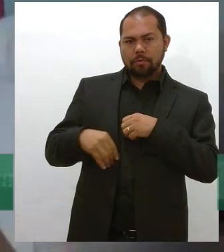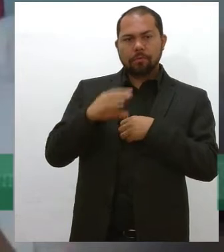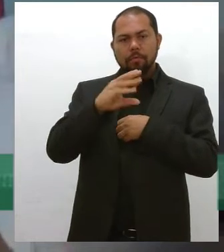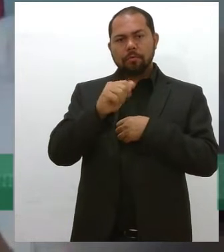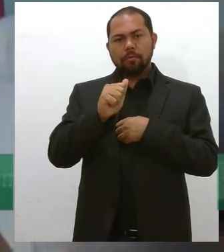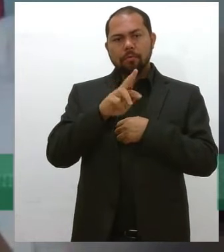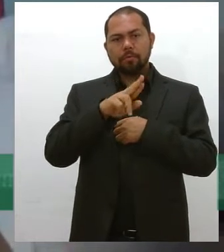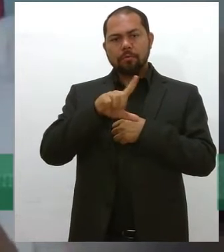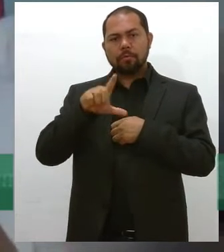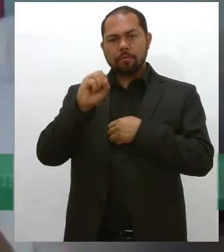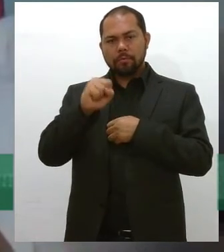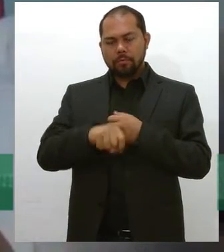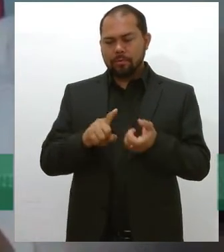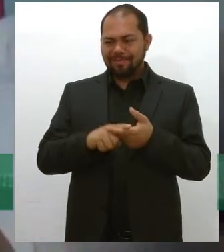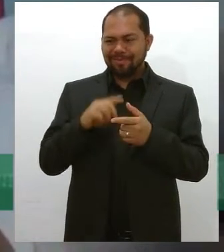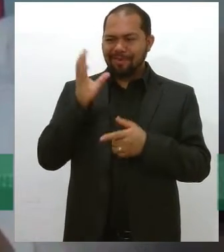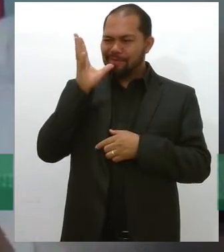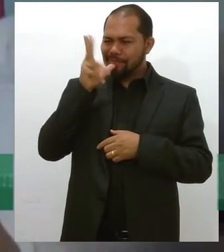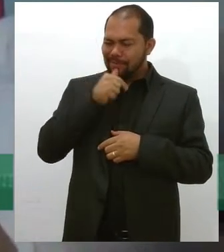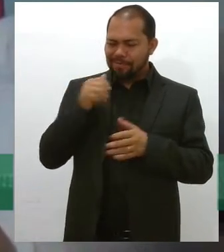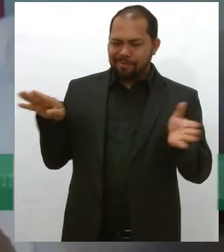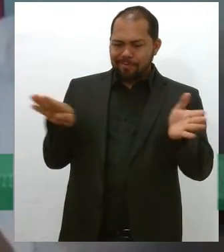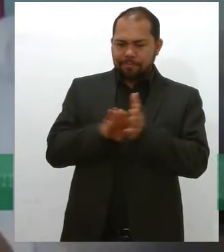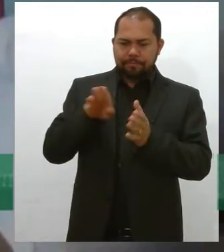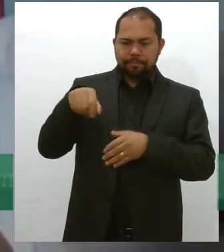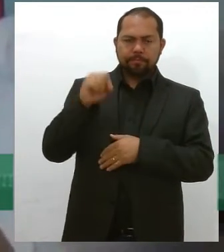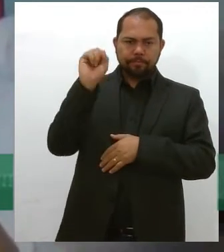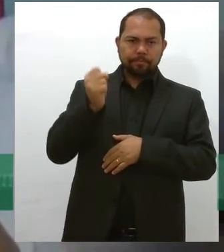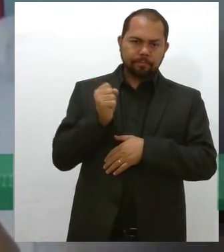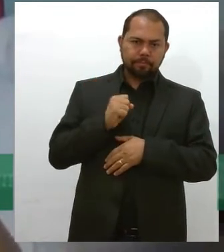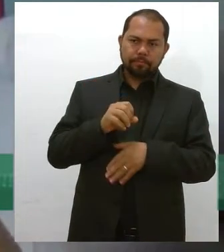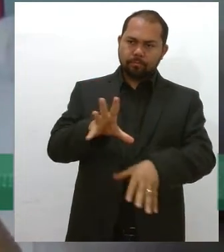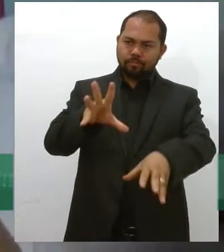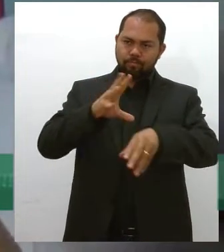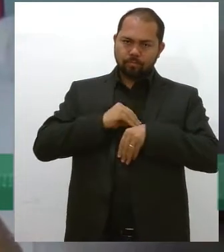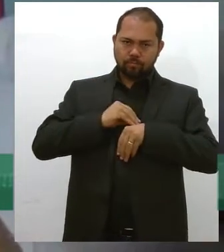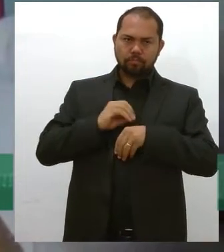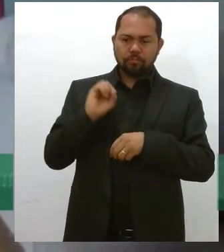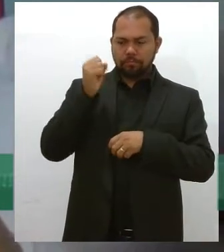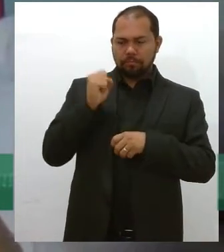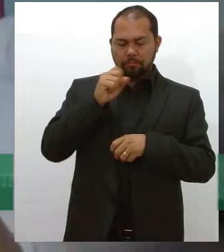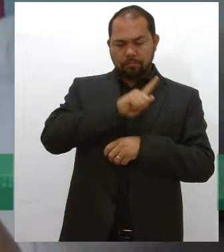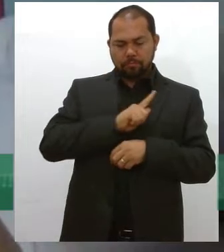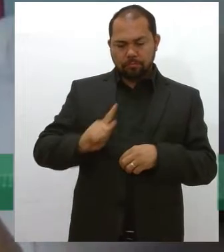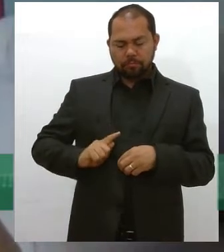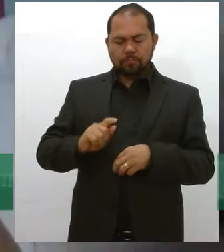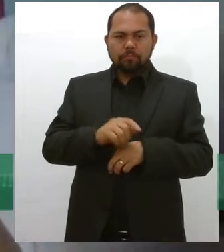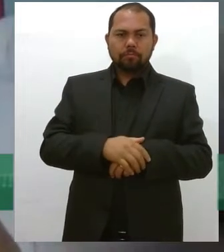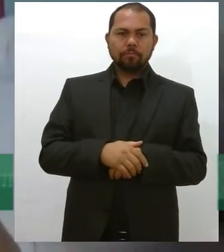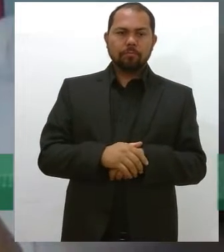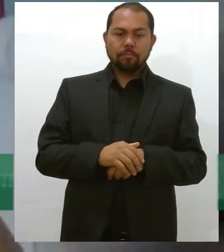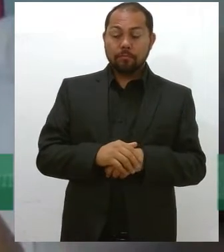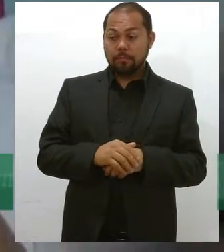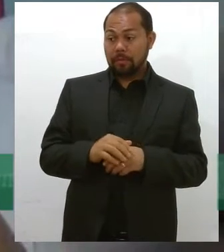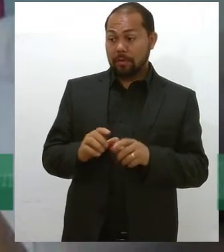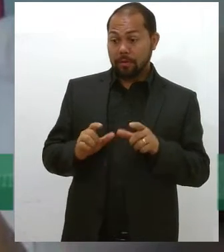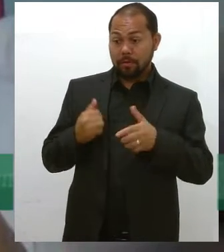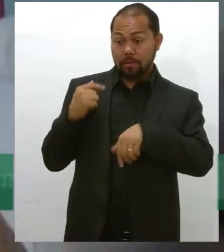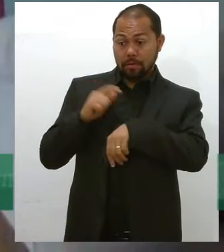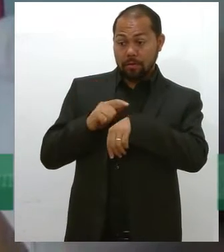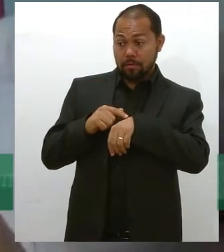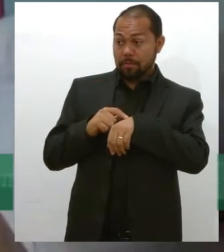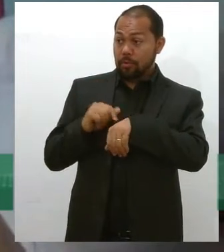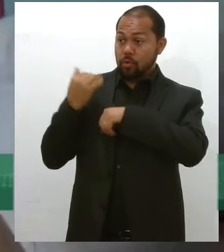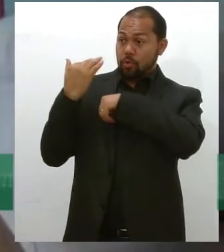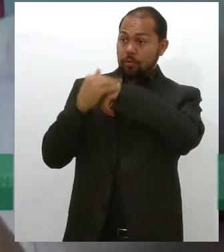em Sergipe e tomar posse do seu cargo. Aí, nesse tempo, há a convocação, então, dos deputados,